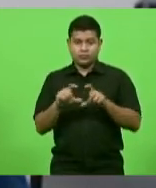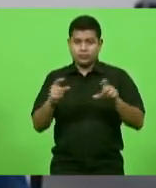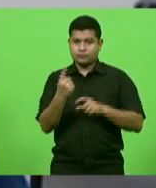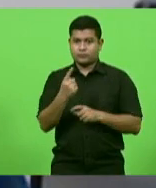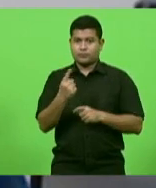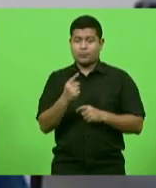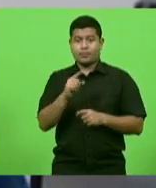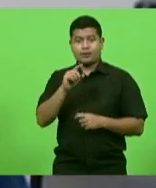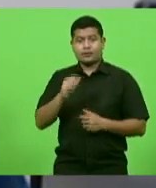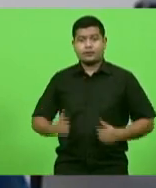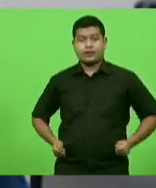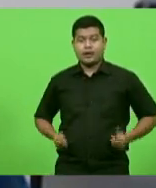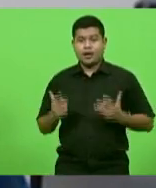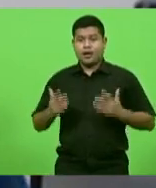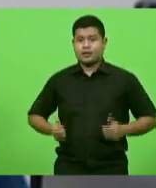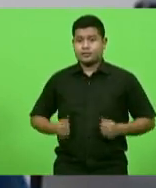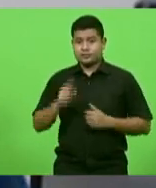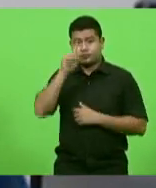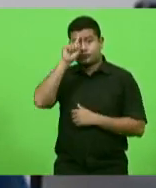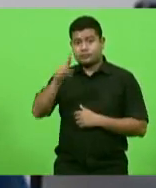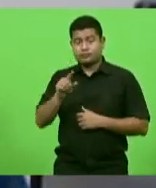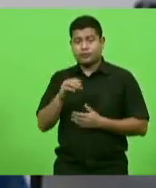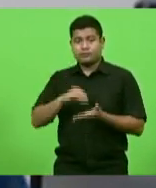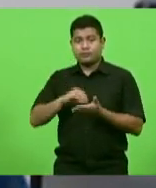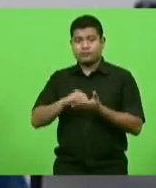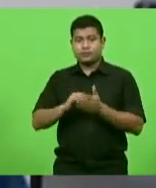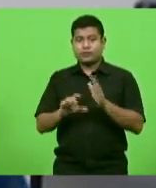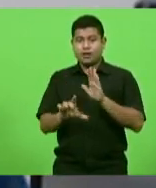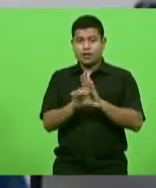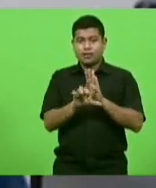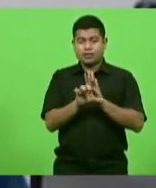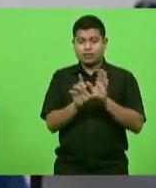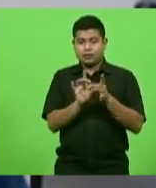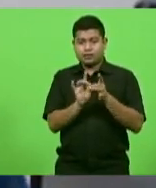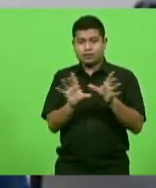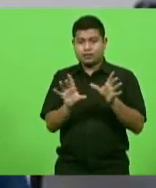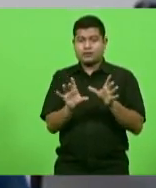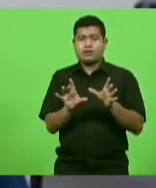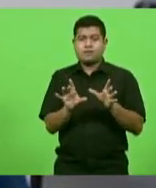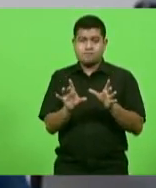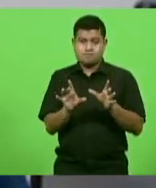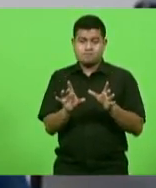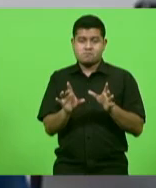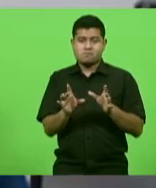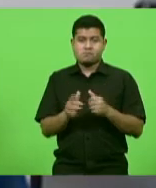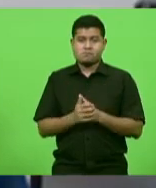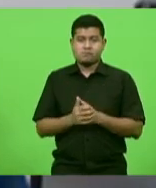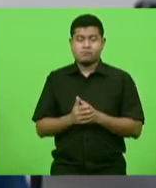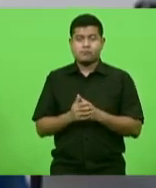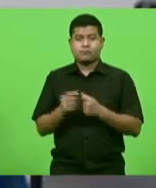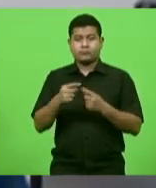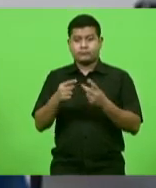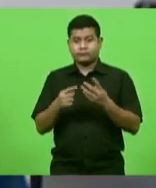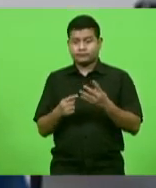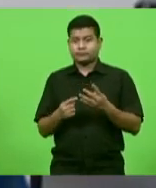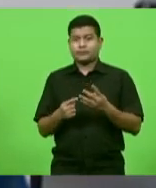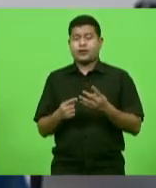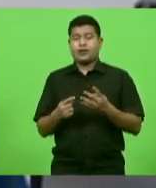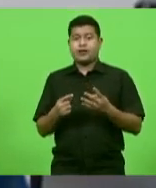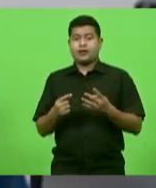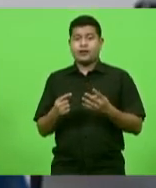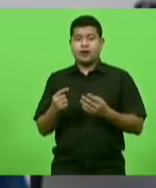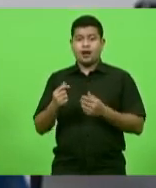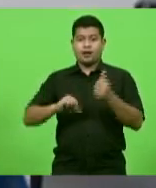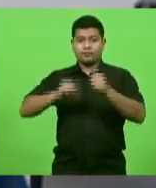despesa ordenadas em observância prescrições legais para o seu ontem na Globo o encontro essas premissas do exame dos elementos